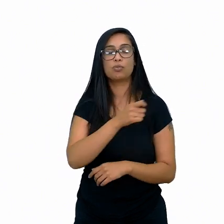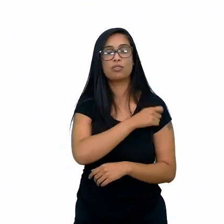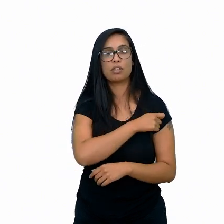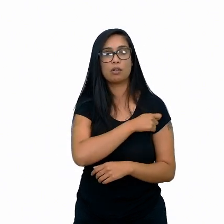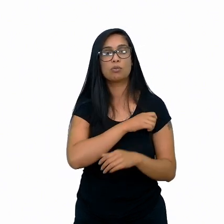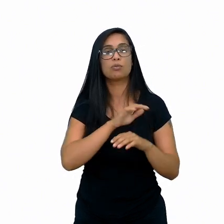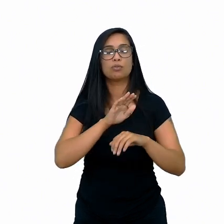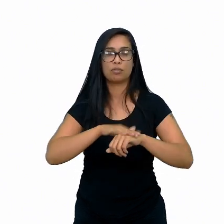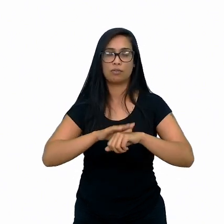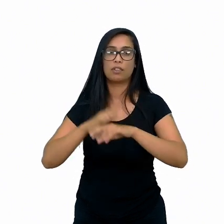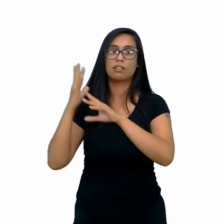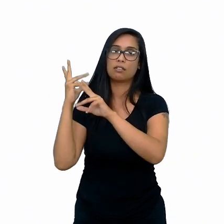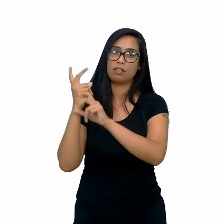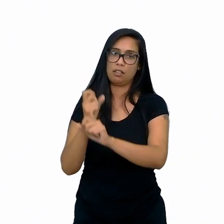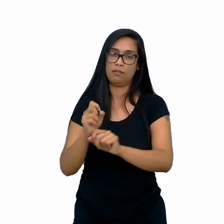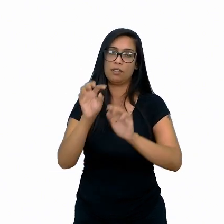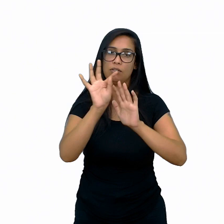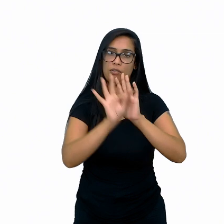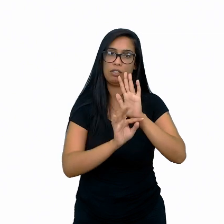textual e se organizarão,